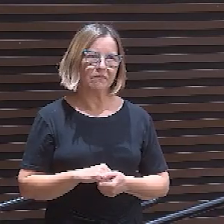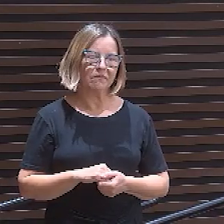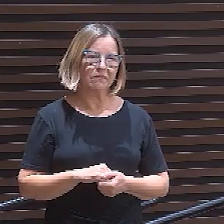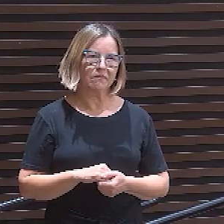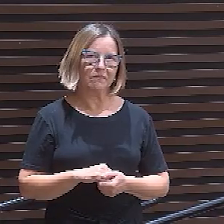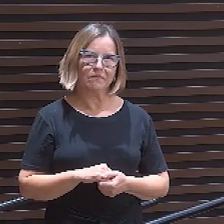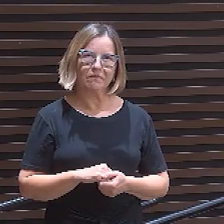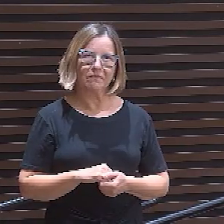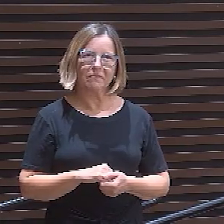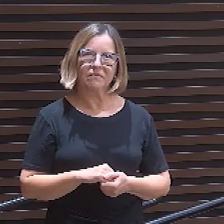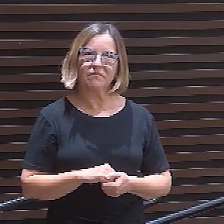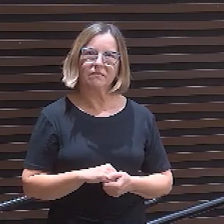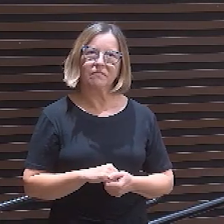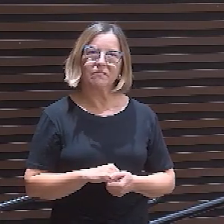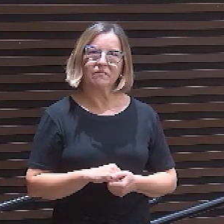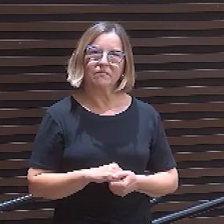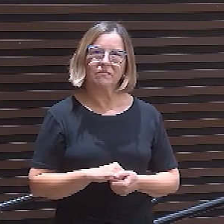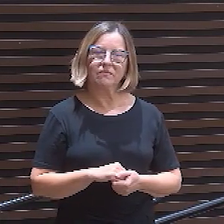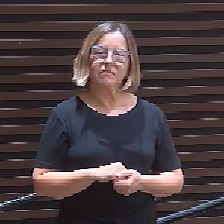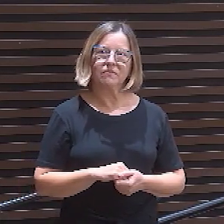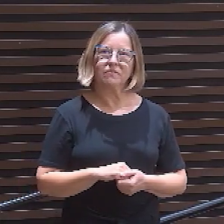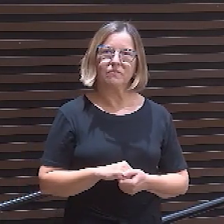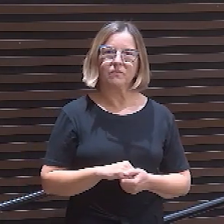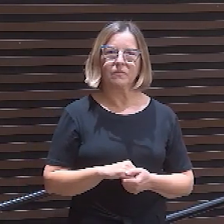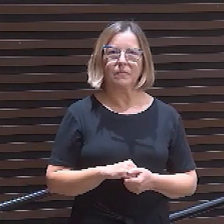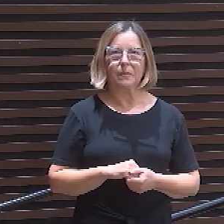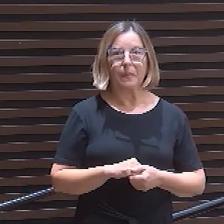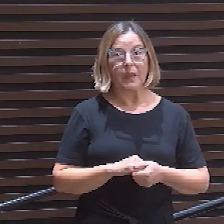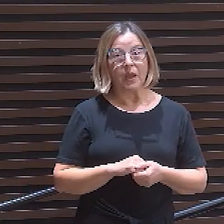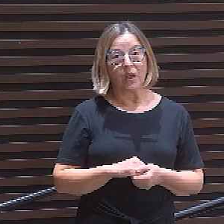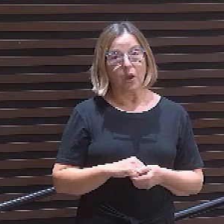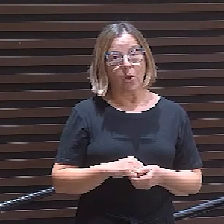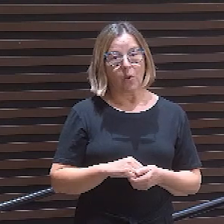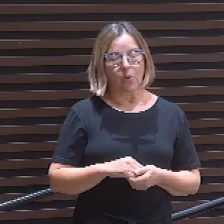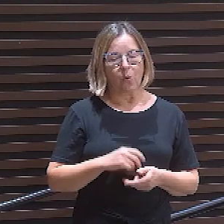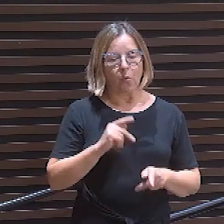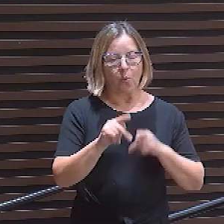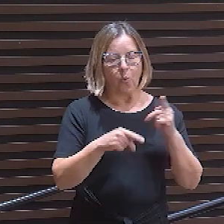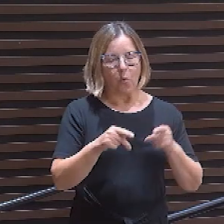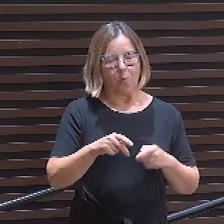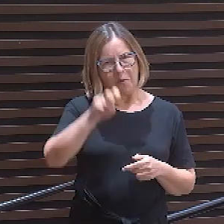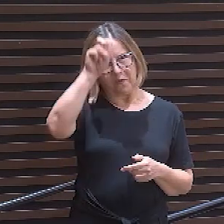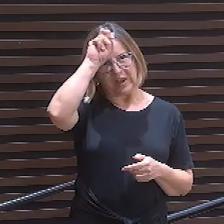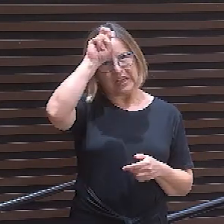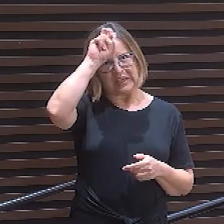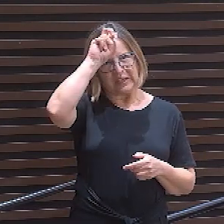tentando-o os egípcios, foram tragados de todo.